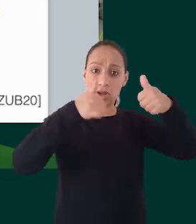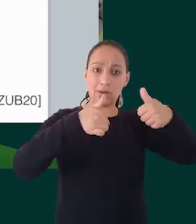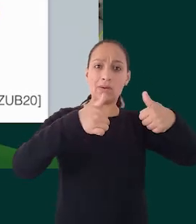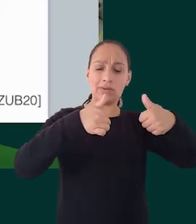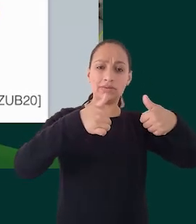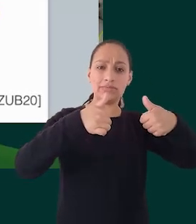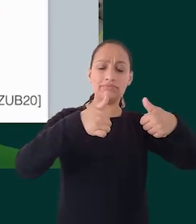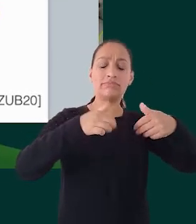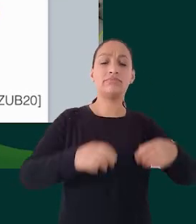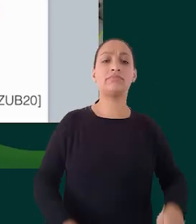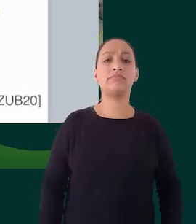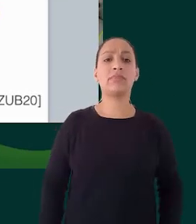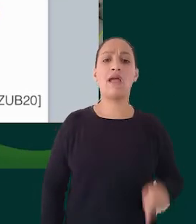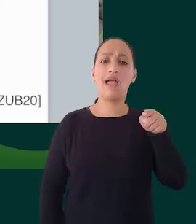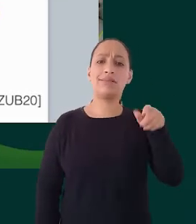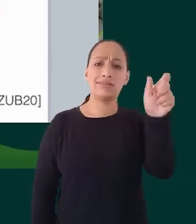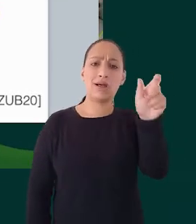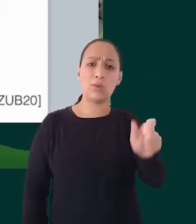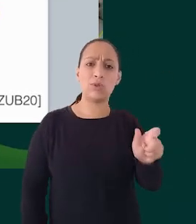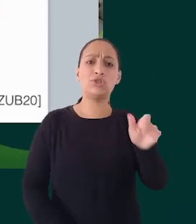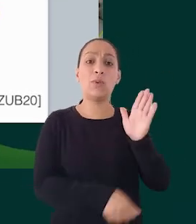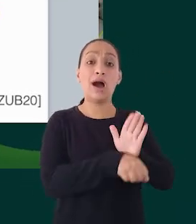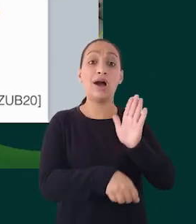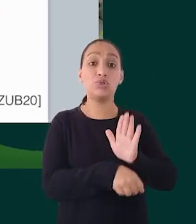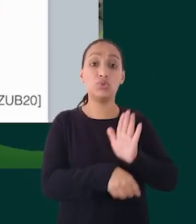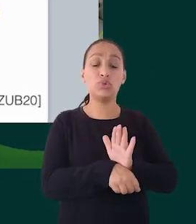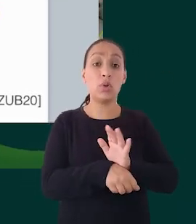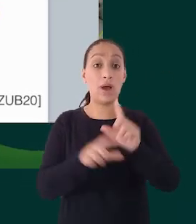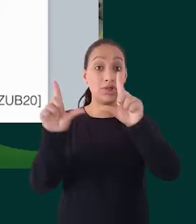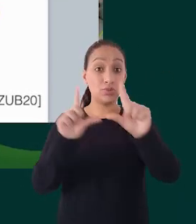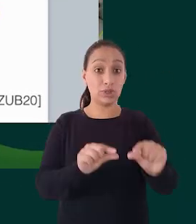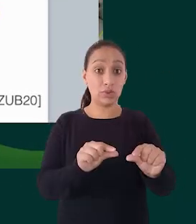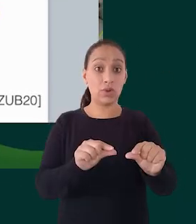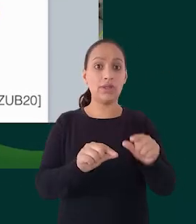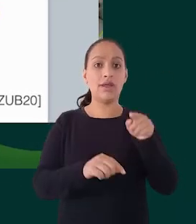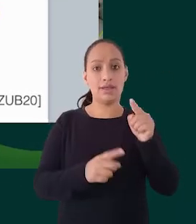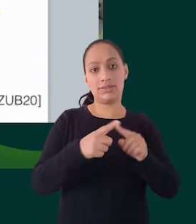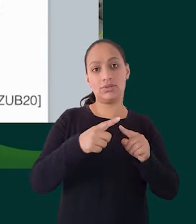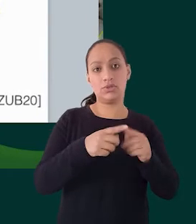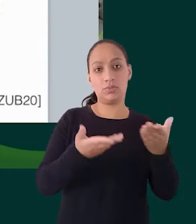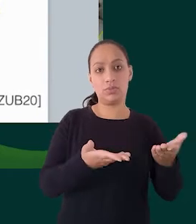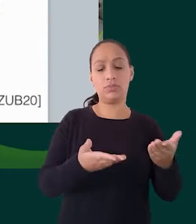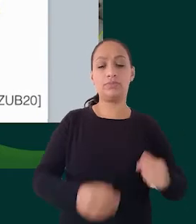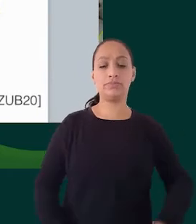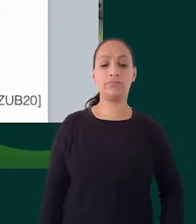features. E esses algoritmos ajudam a fazer isso.